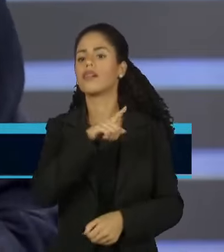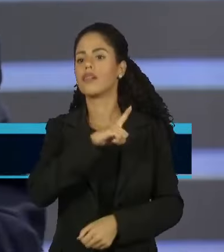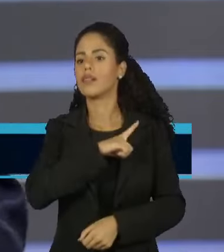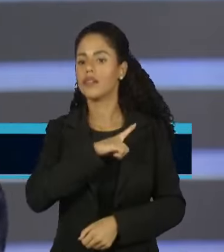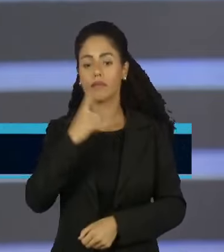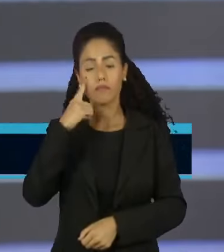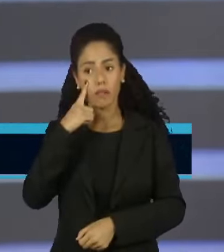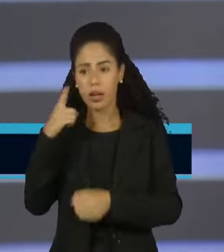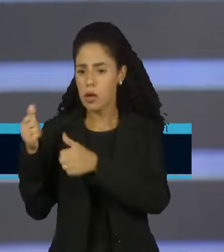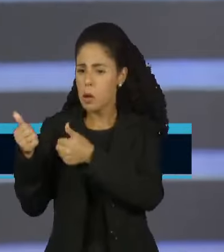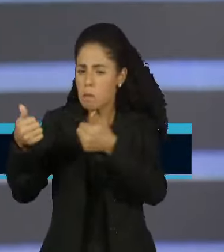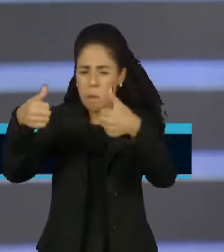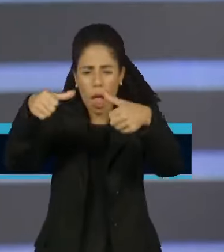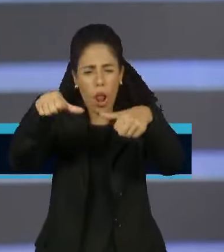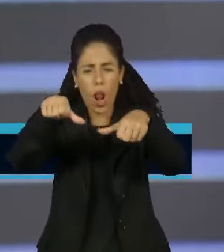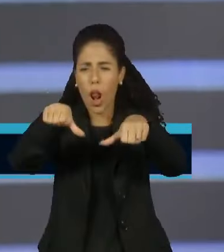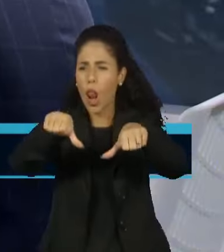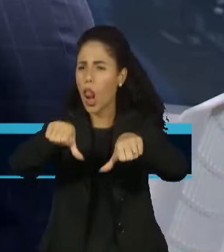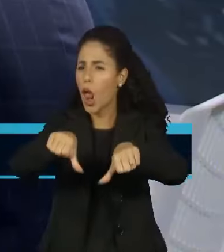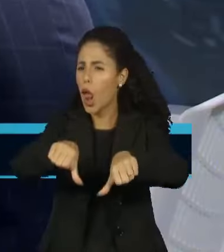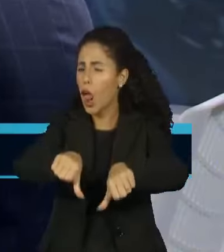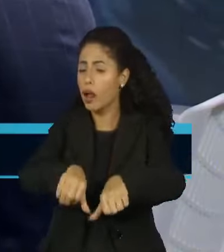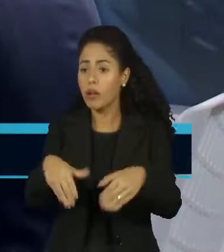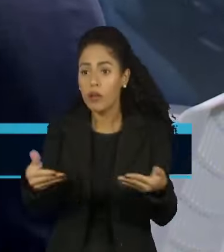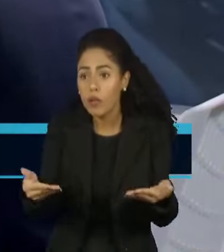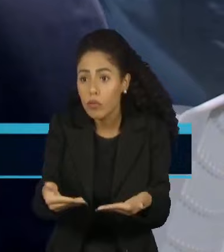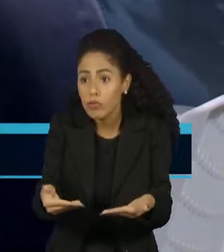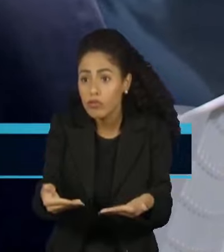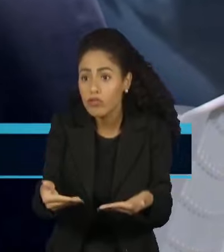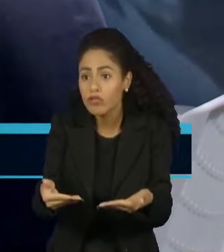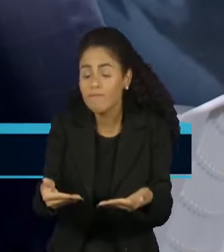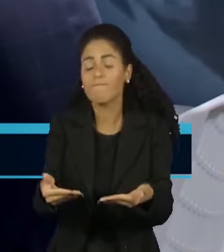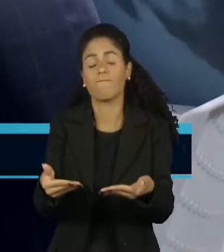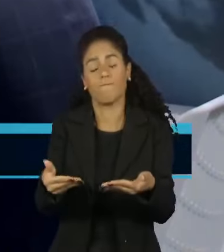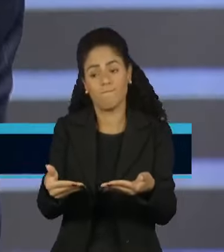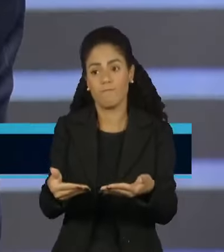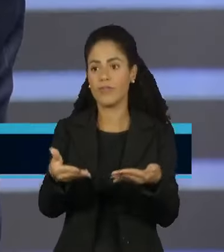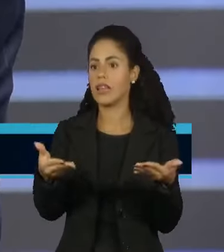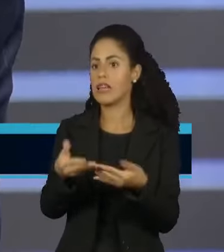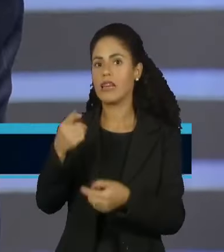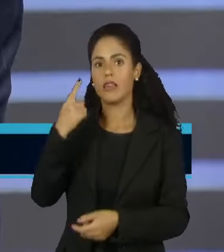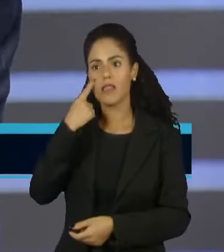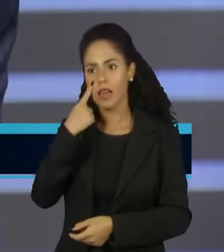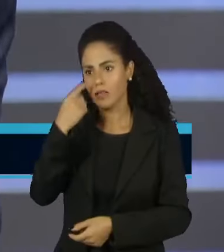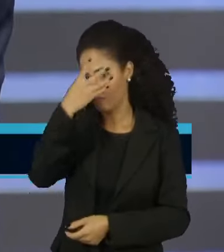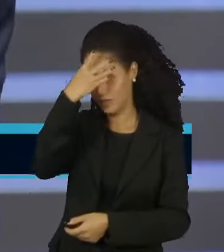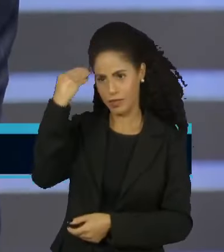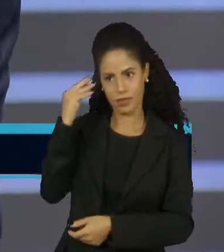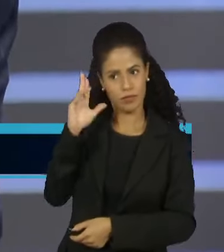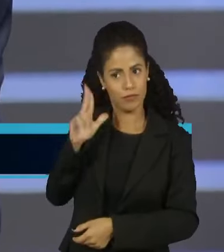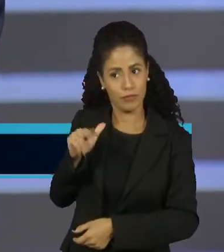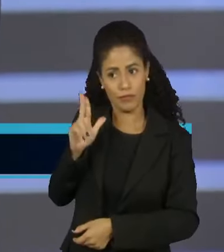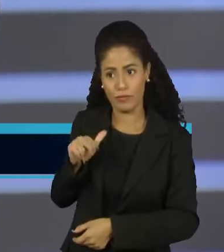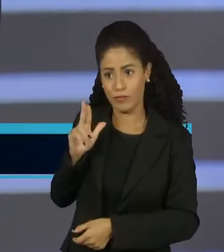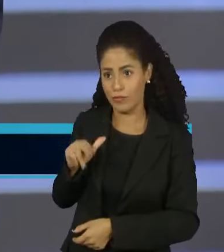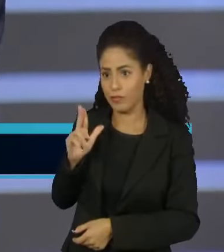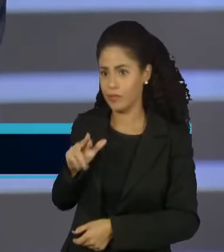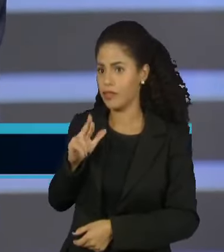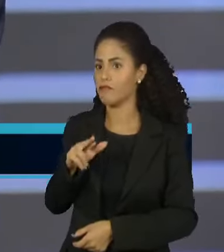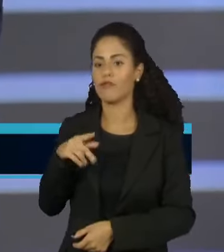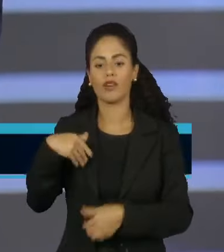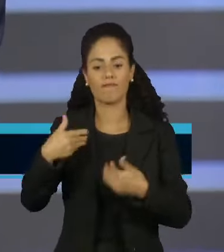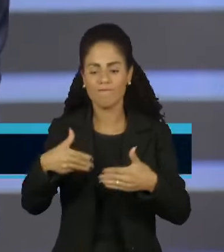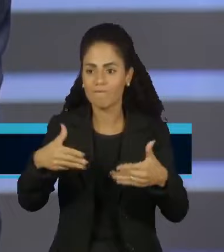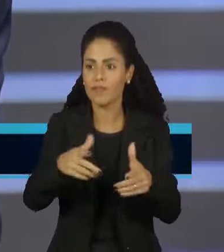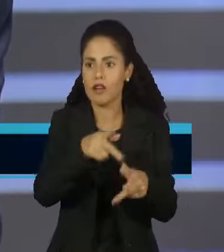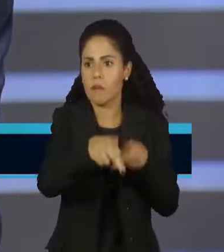levou a Argentina para o buraco no qual ela se encontra. E isso daí não pode ser esquecido, que empurrou a maior parte